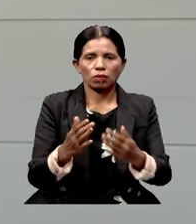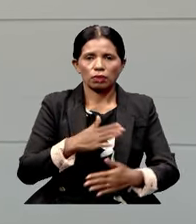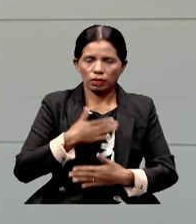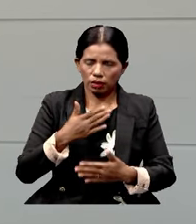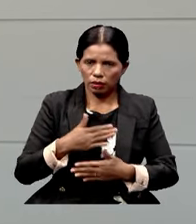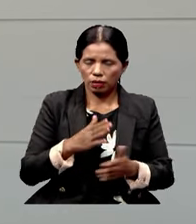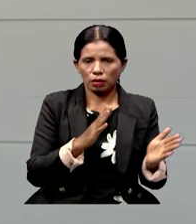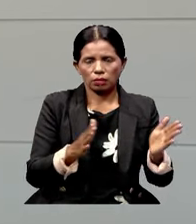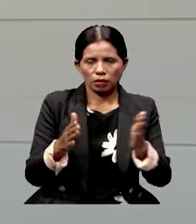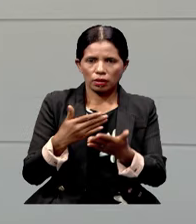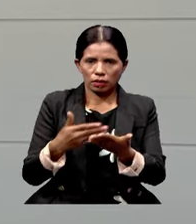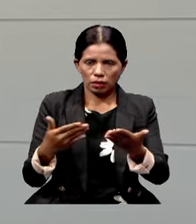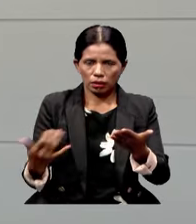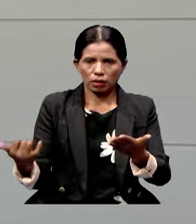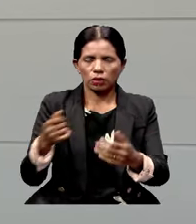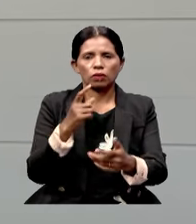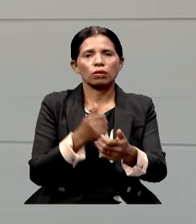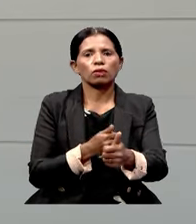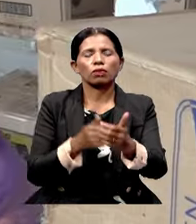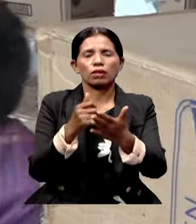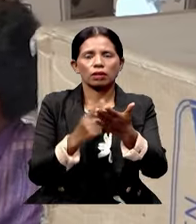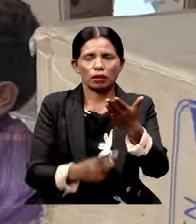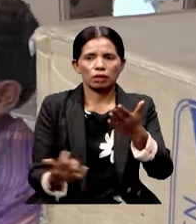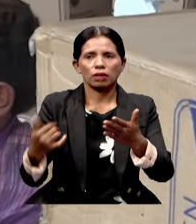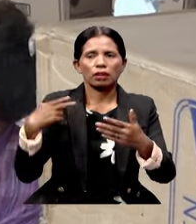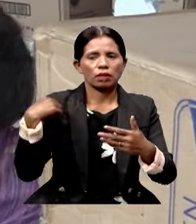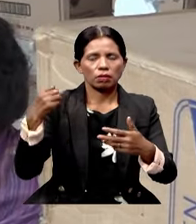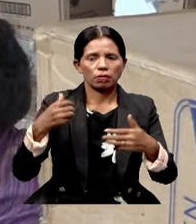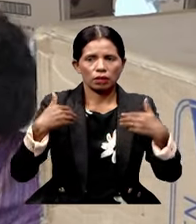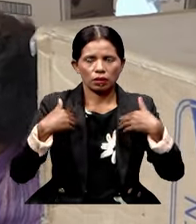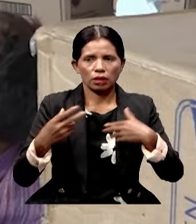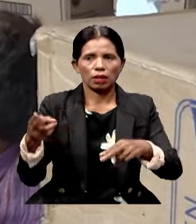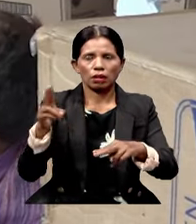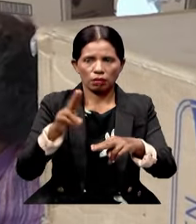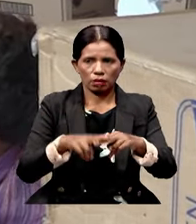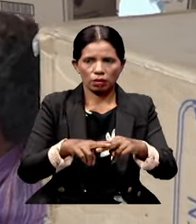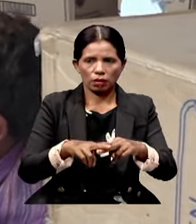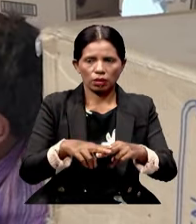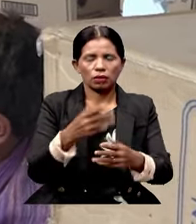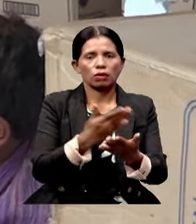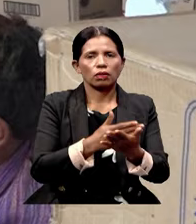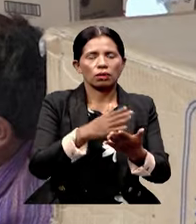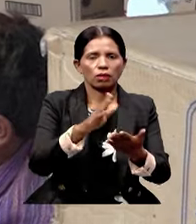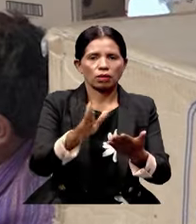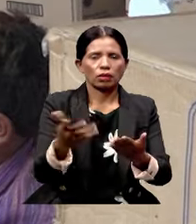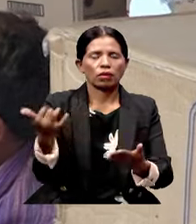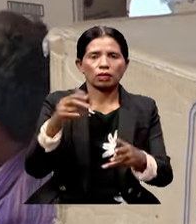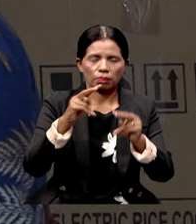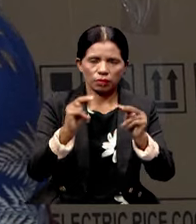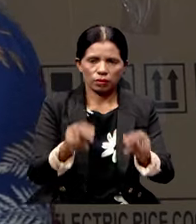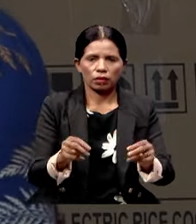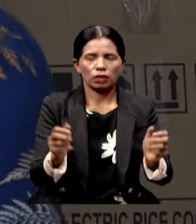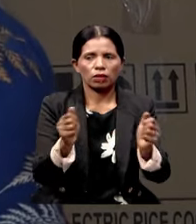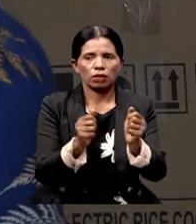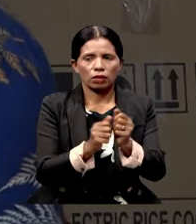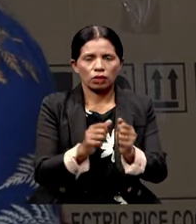di prepara sasan rumang tuir saide mak sira nek bit iha bo di aumenta sira ne poder atu hola netik bot rumang nebe precisa ho